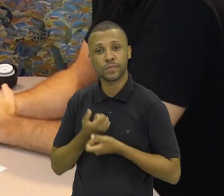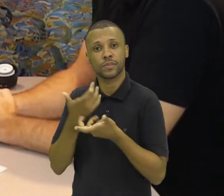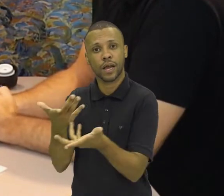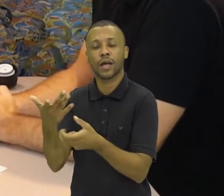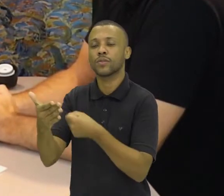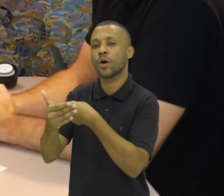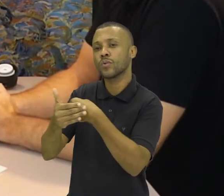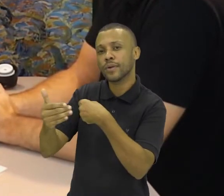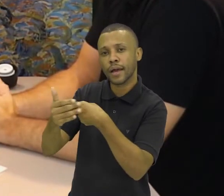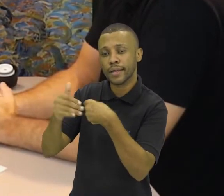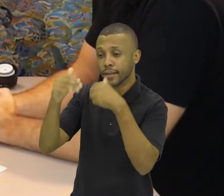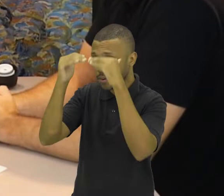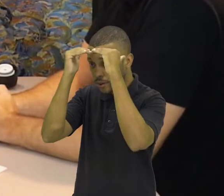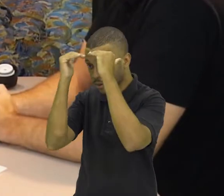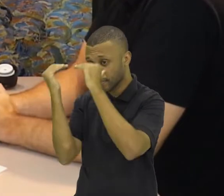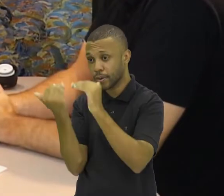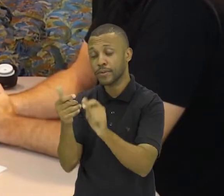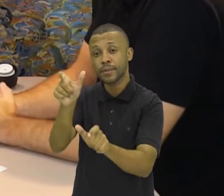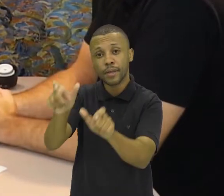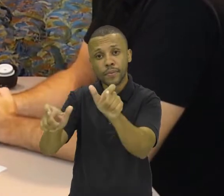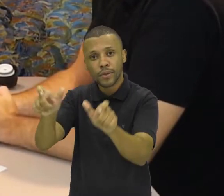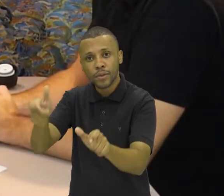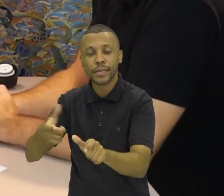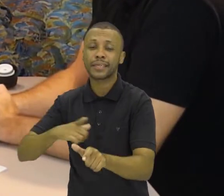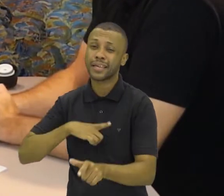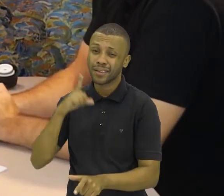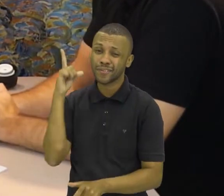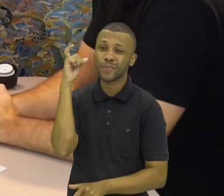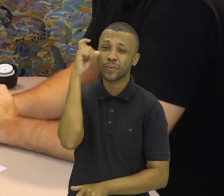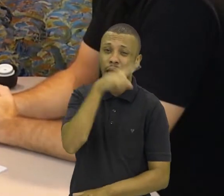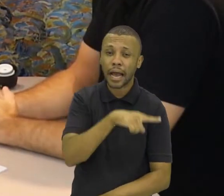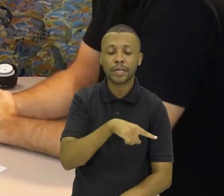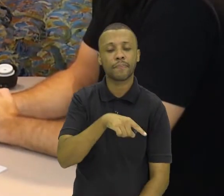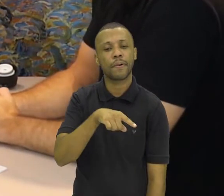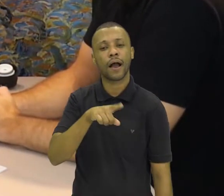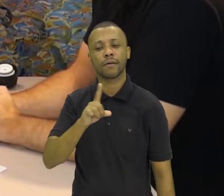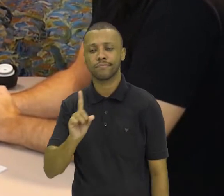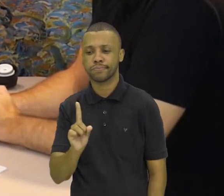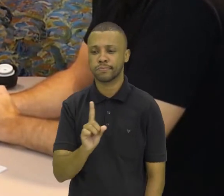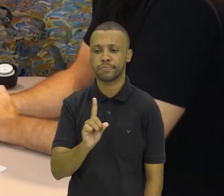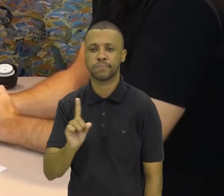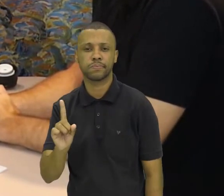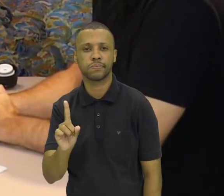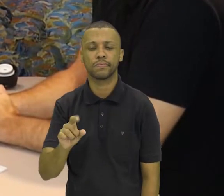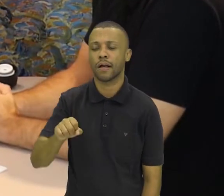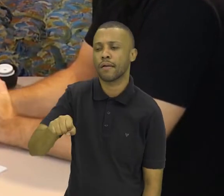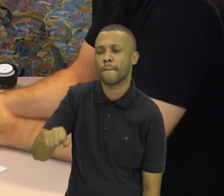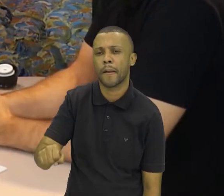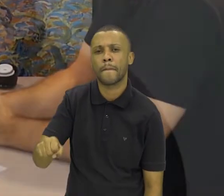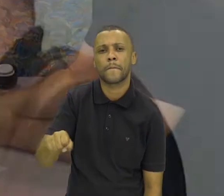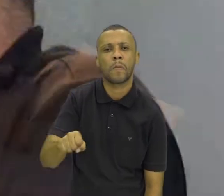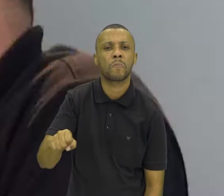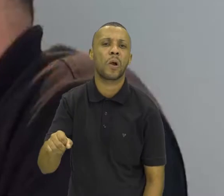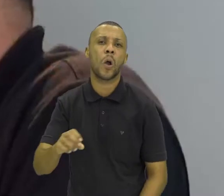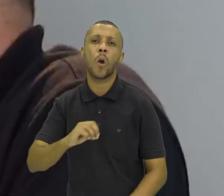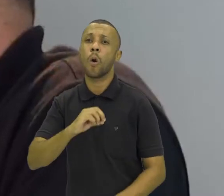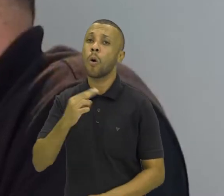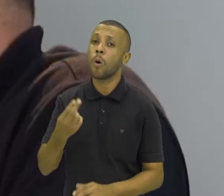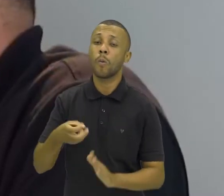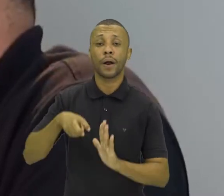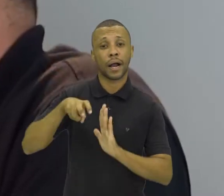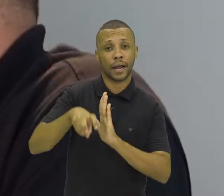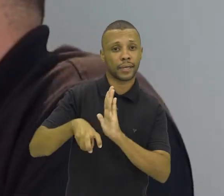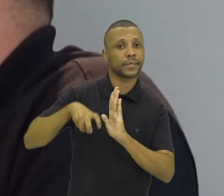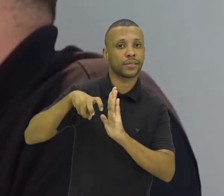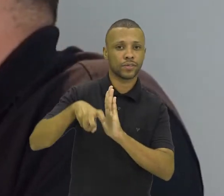você e por todas as pessoas que têm dificuldade de locomoção. Eu acho que a visão é até essa que você falou, não é nem fazer pensando, o Bruno, né? A